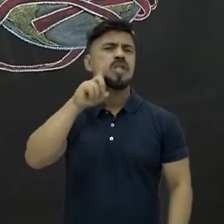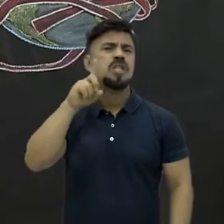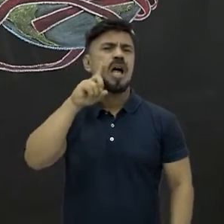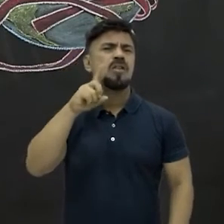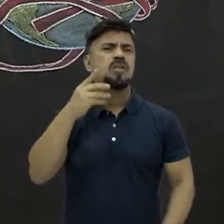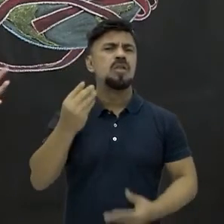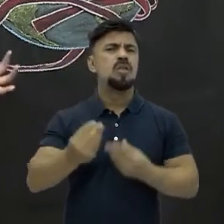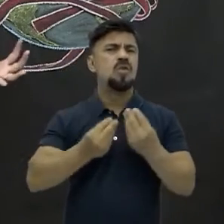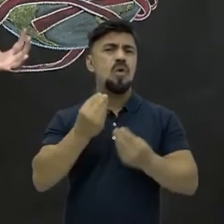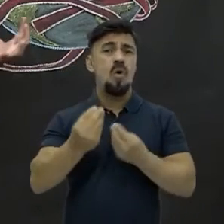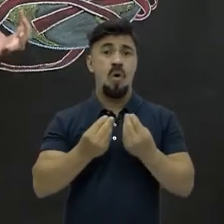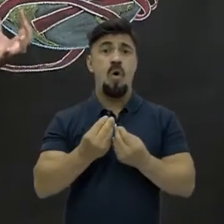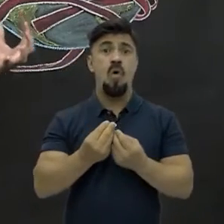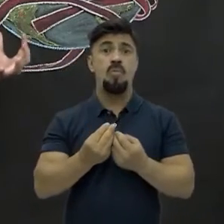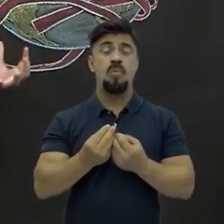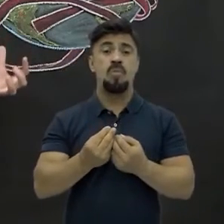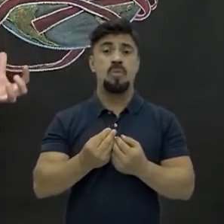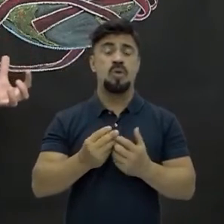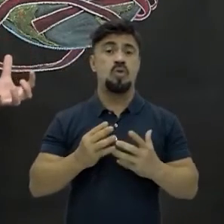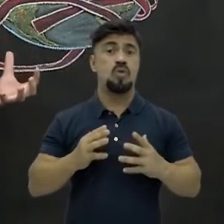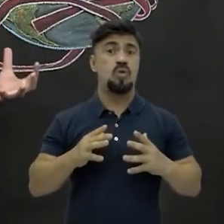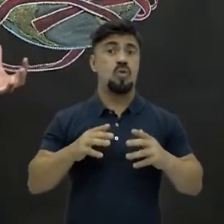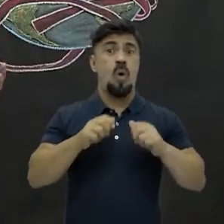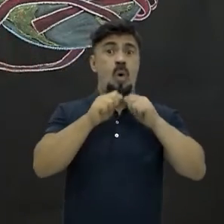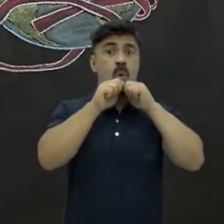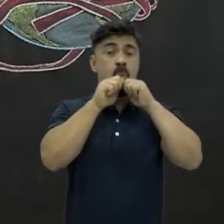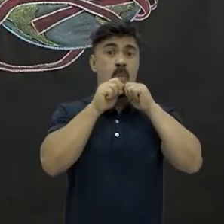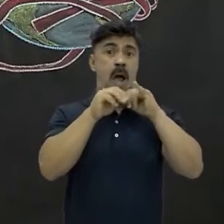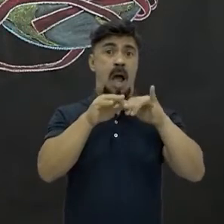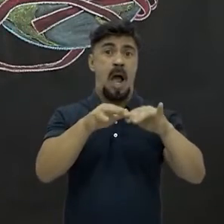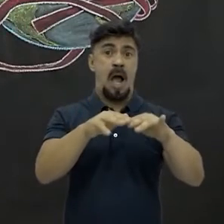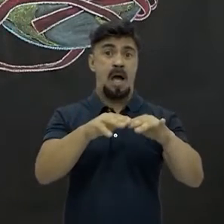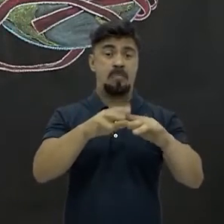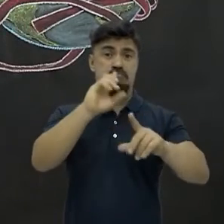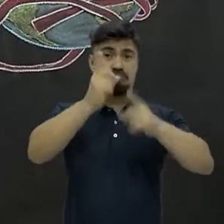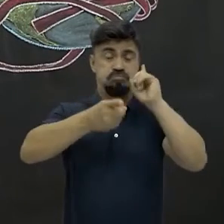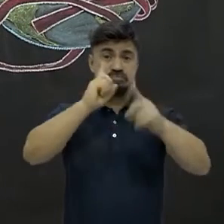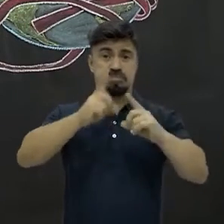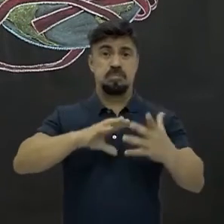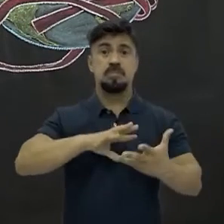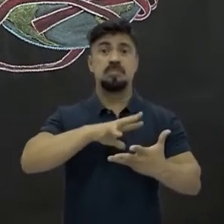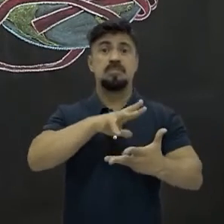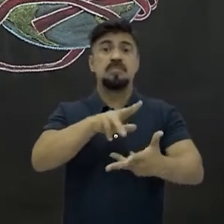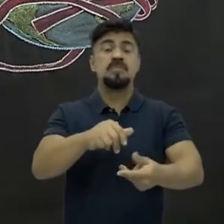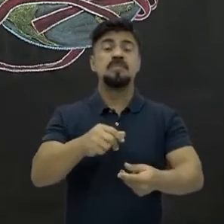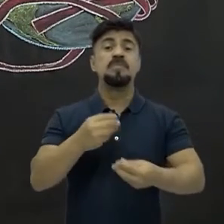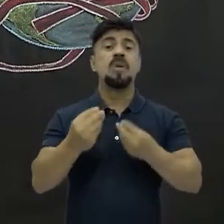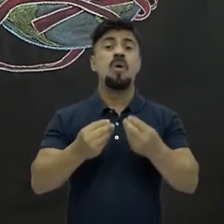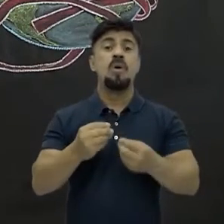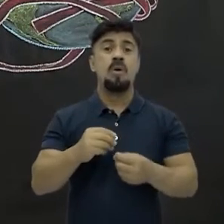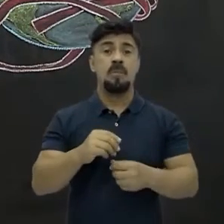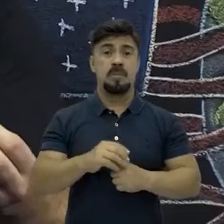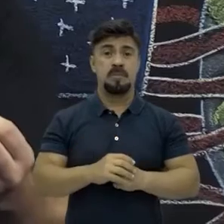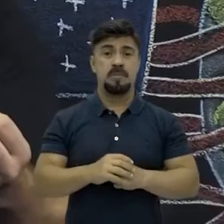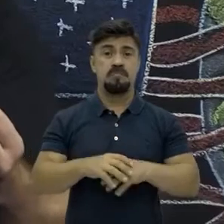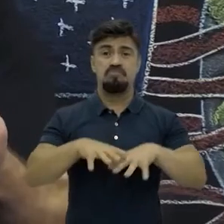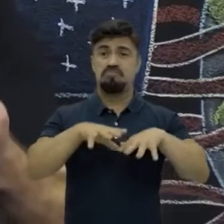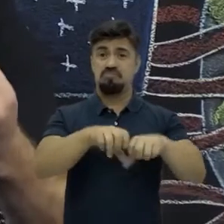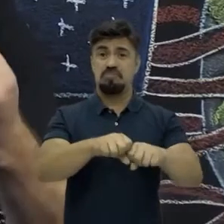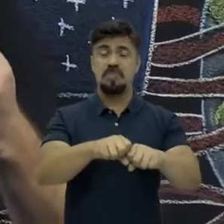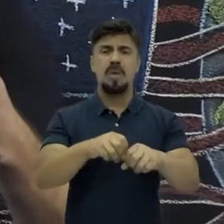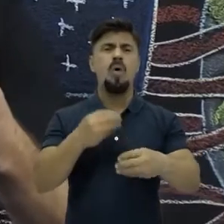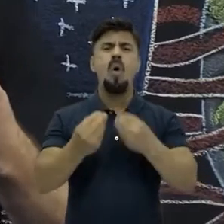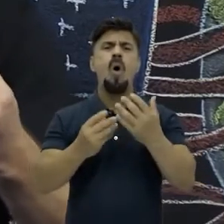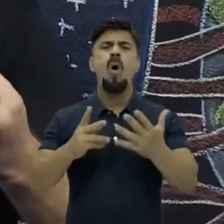que ele tenha seus tentáculos dominando todo o planeta a todo momento? De que maneira isso aconteceu? A